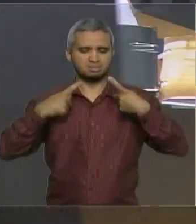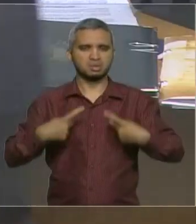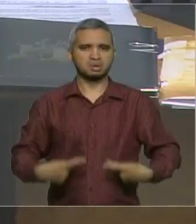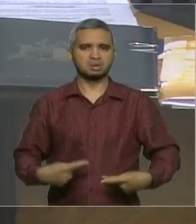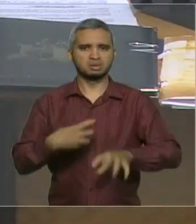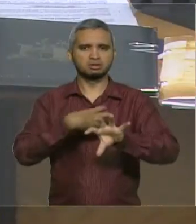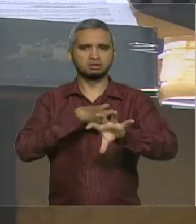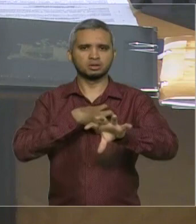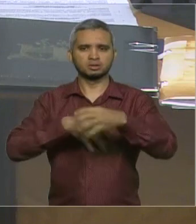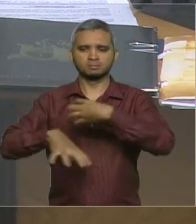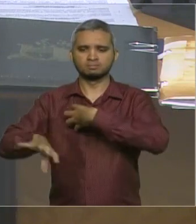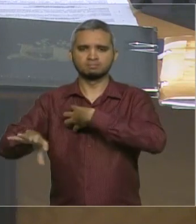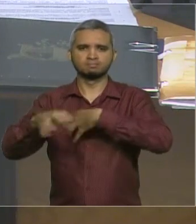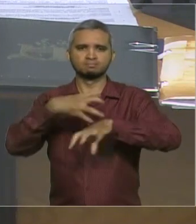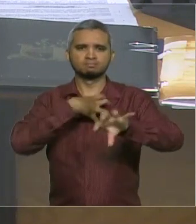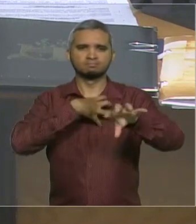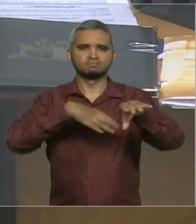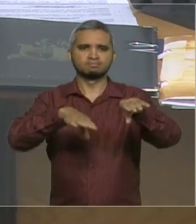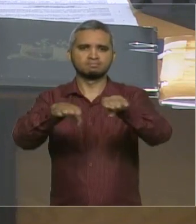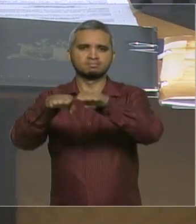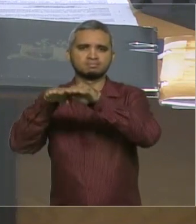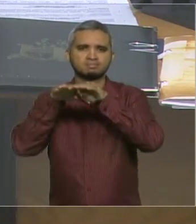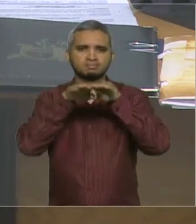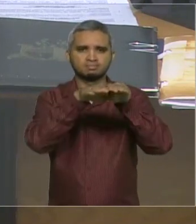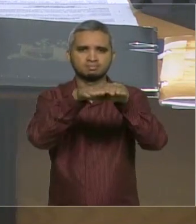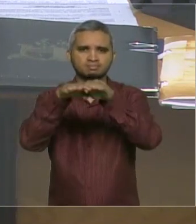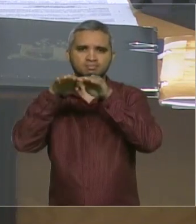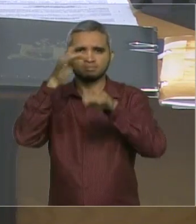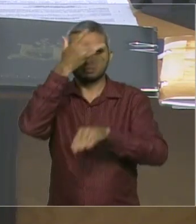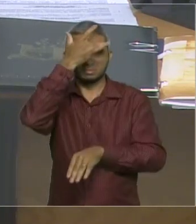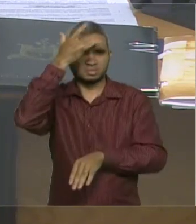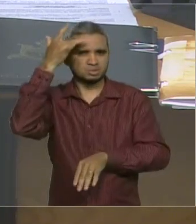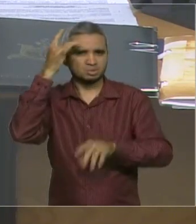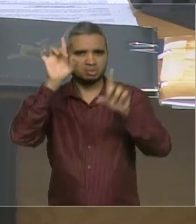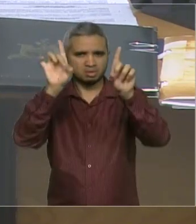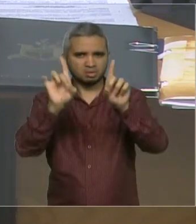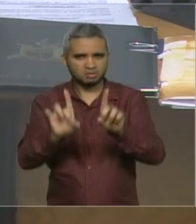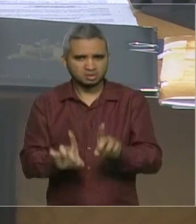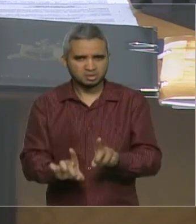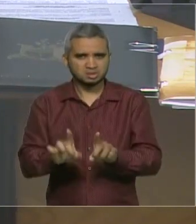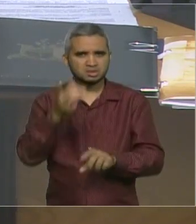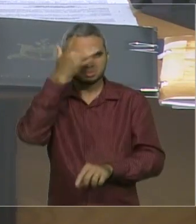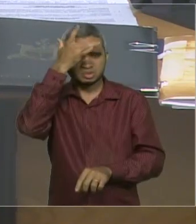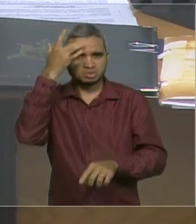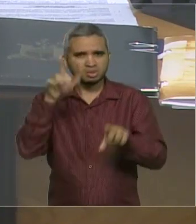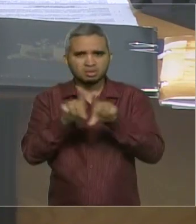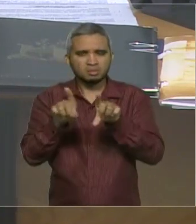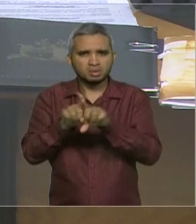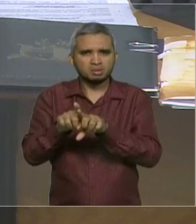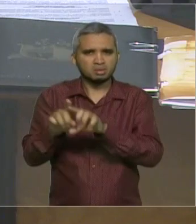igualitária de pessoas com deficiência e de pessoas sem deficiência.